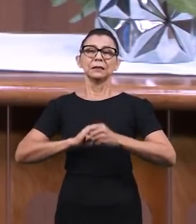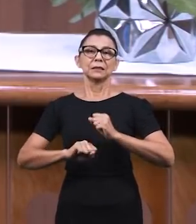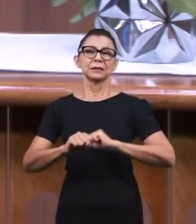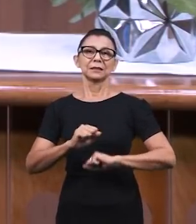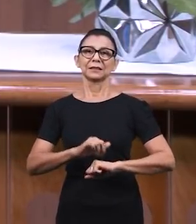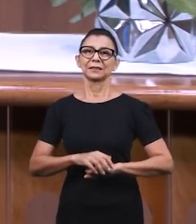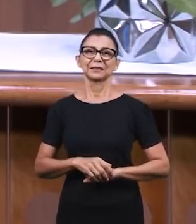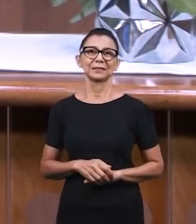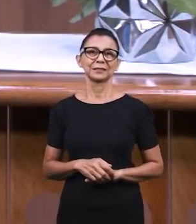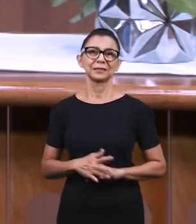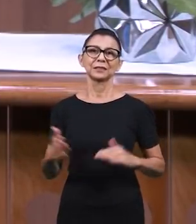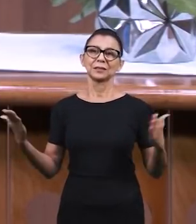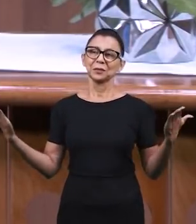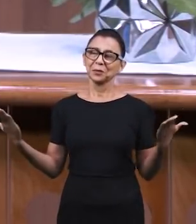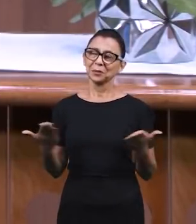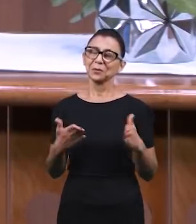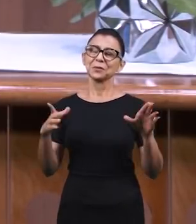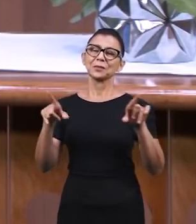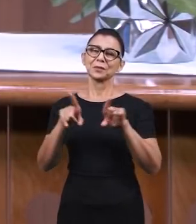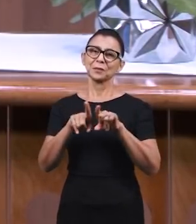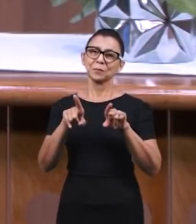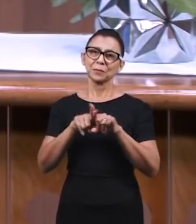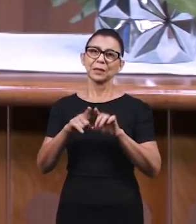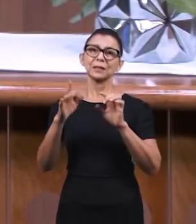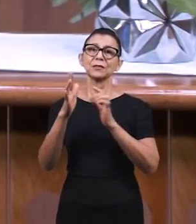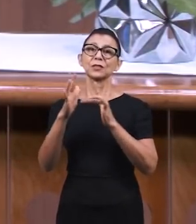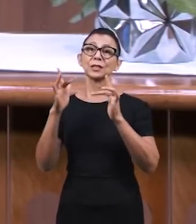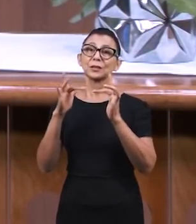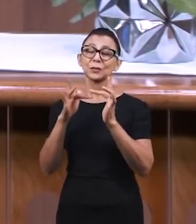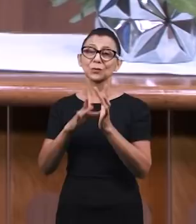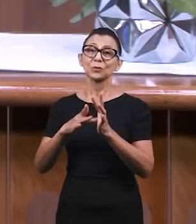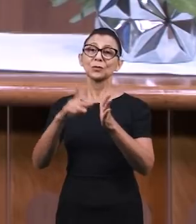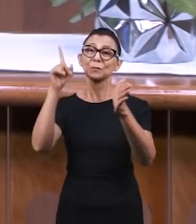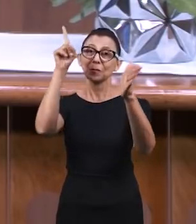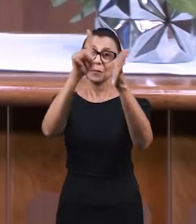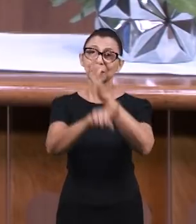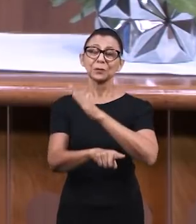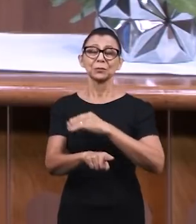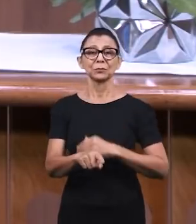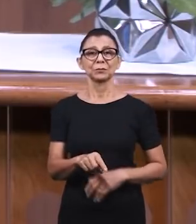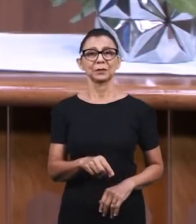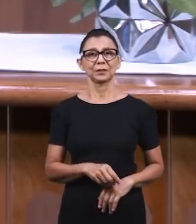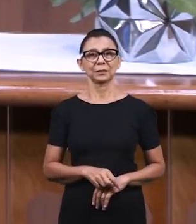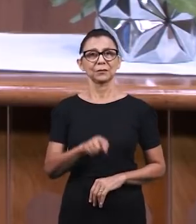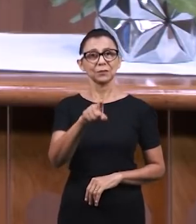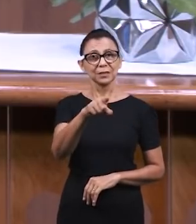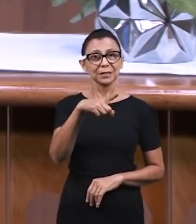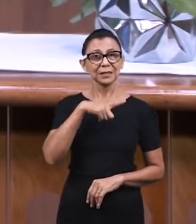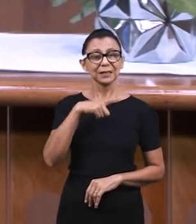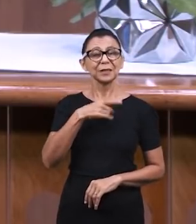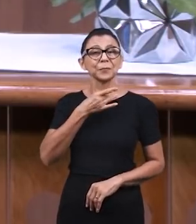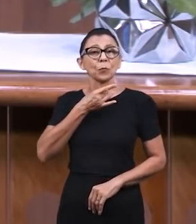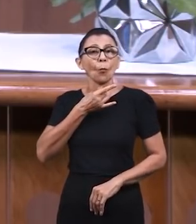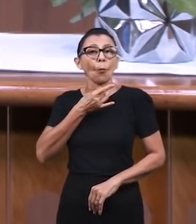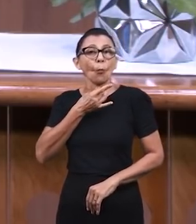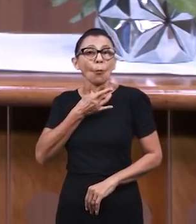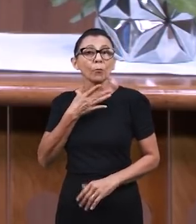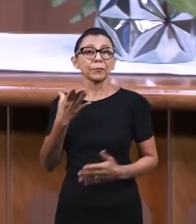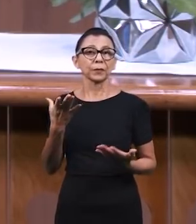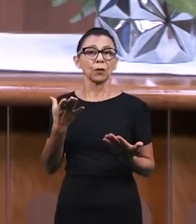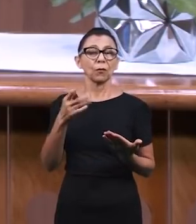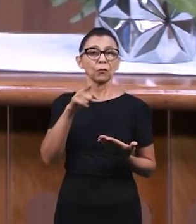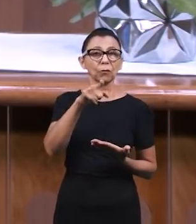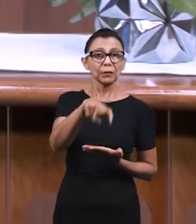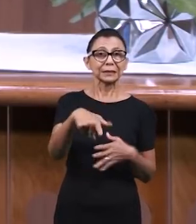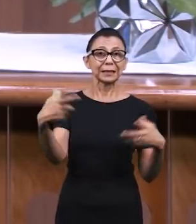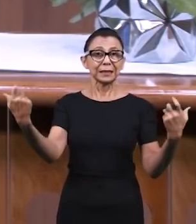brado de Jesus hoje, para todos, para o mundo todo. Você tem sede, venha a